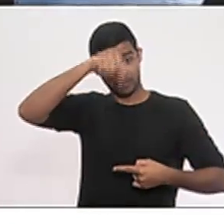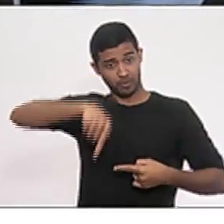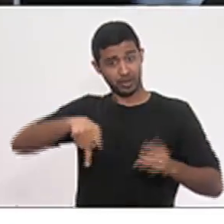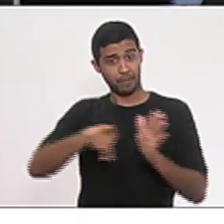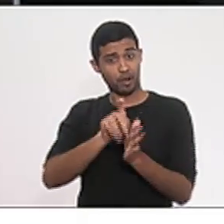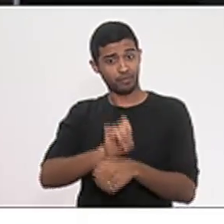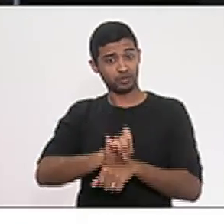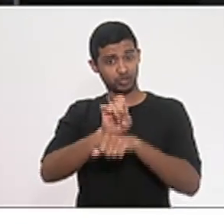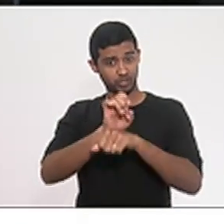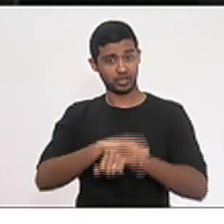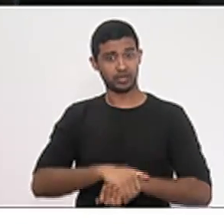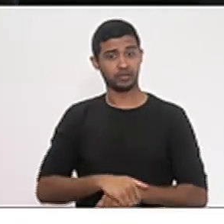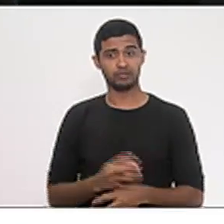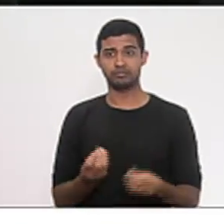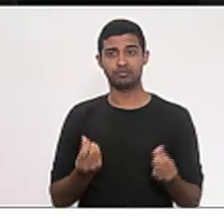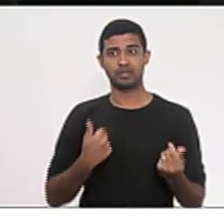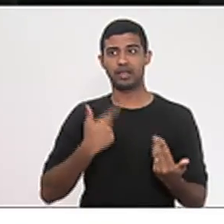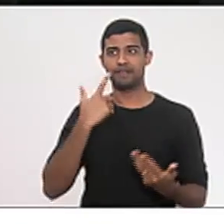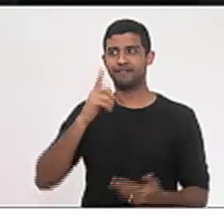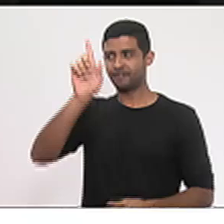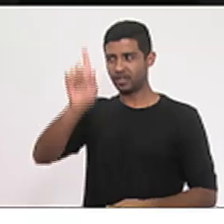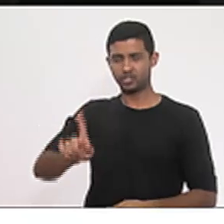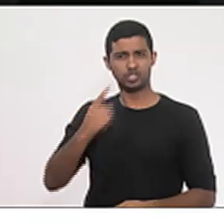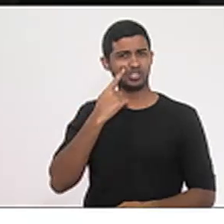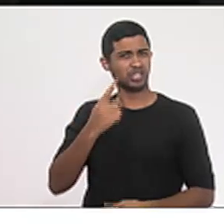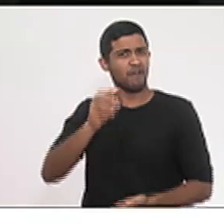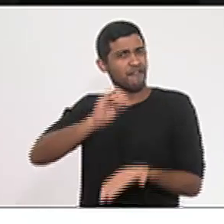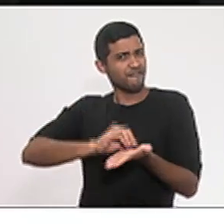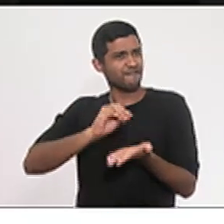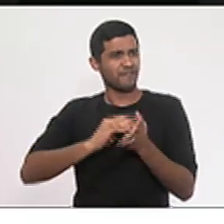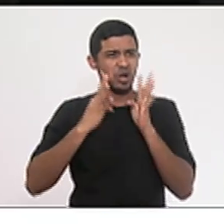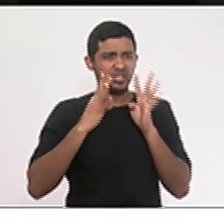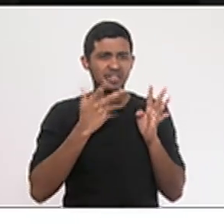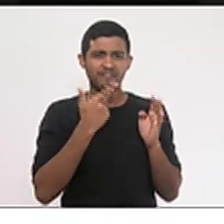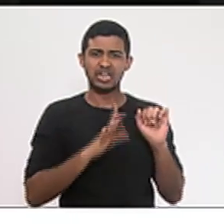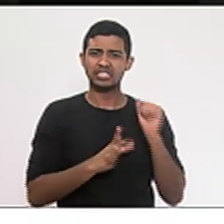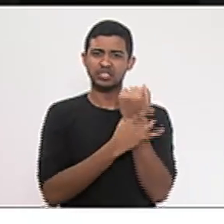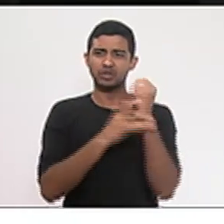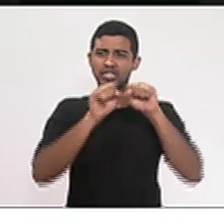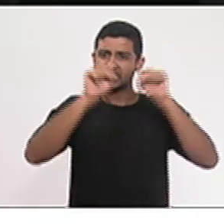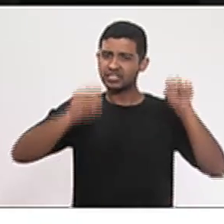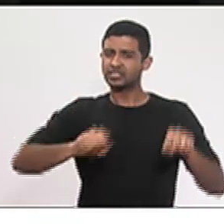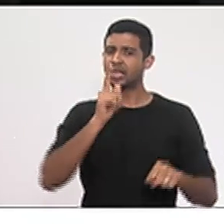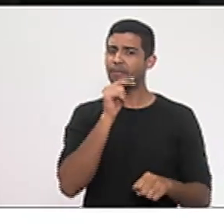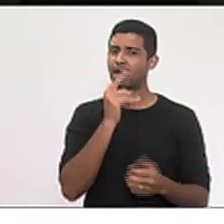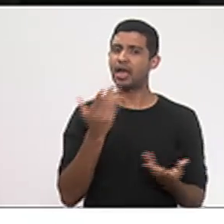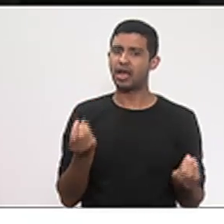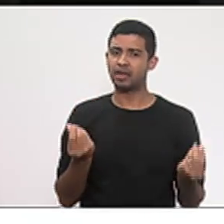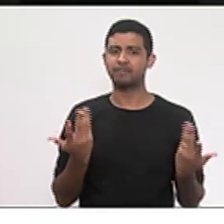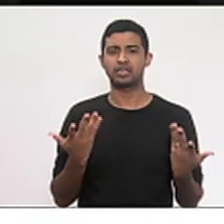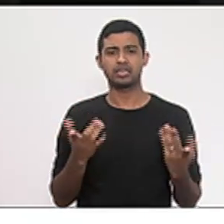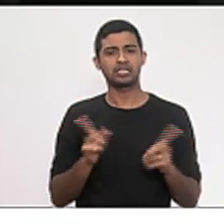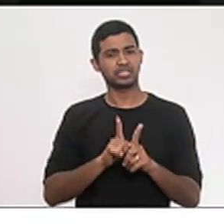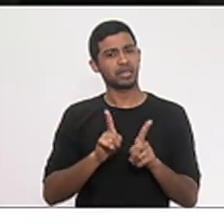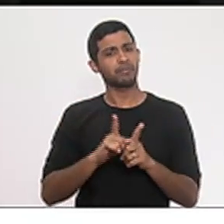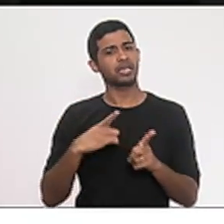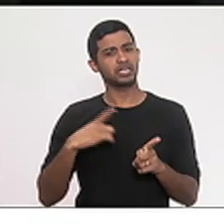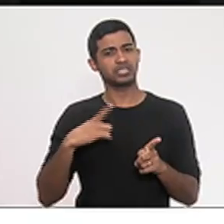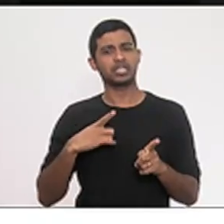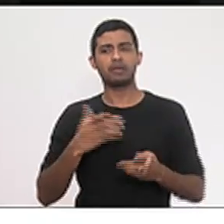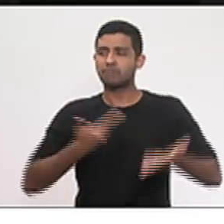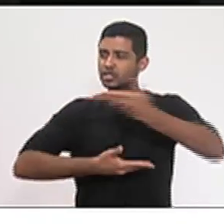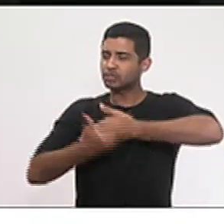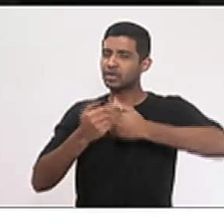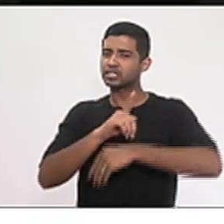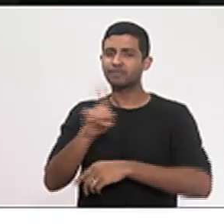Estado, a nova gestão tem dado muita atenção à questão da segurança hídrica, desde o fortalecimento da gestão